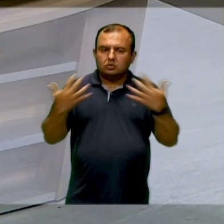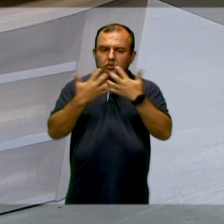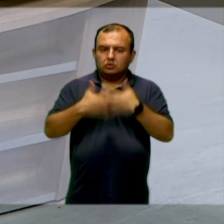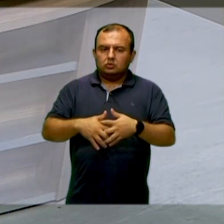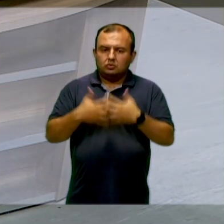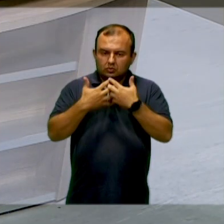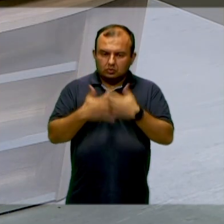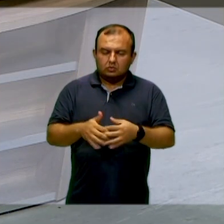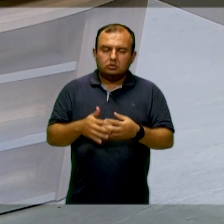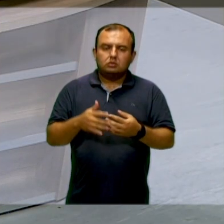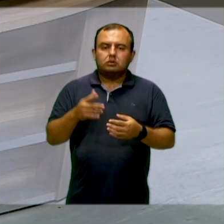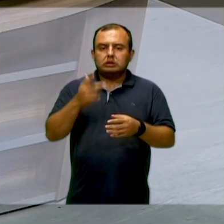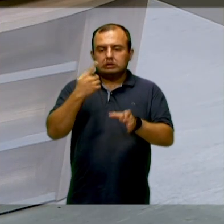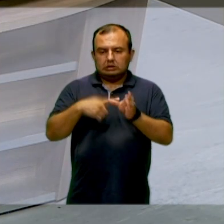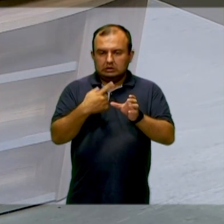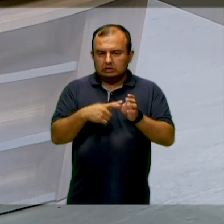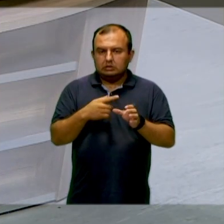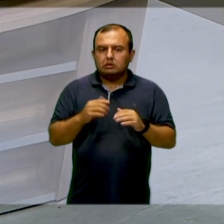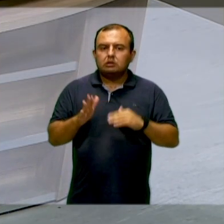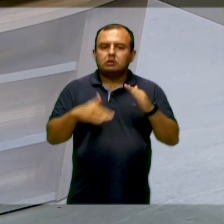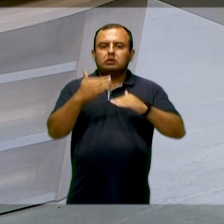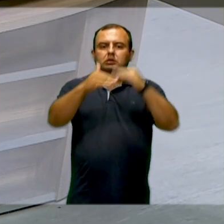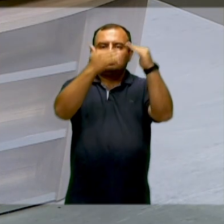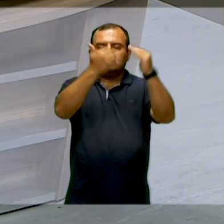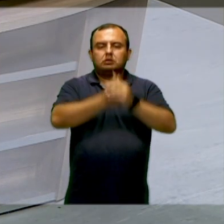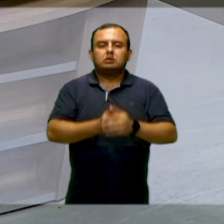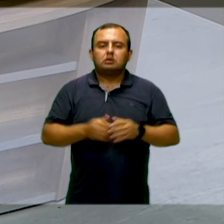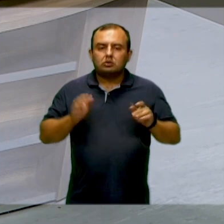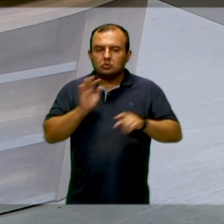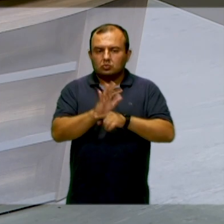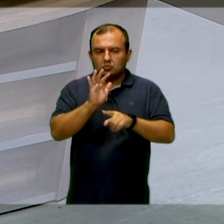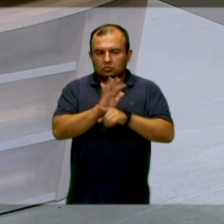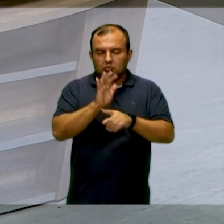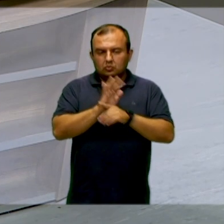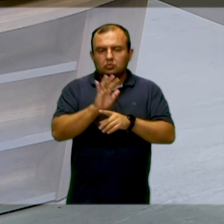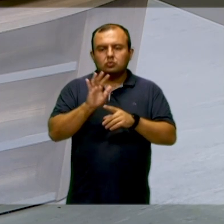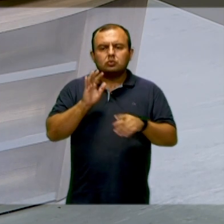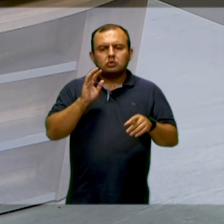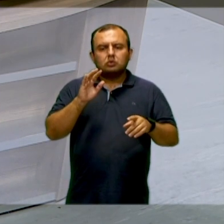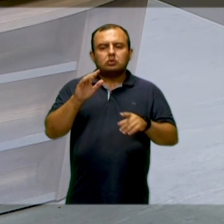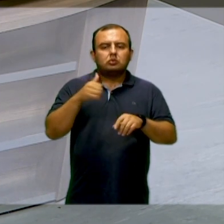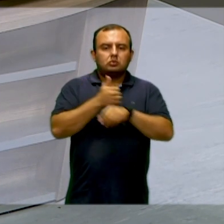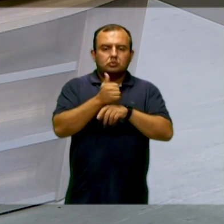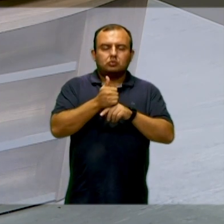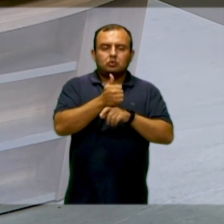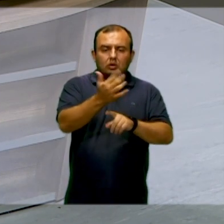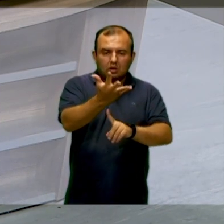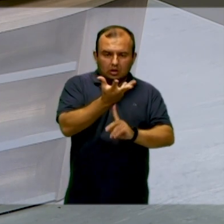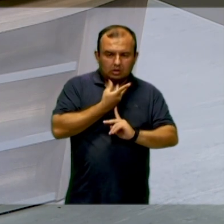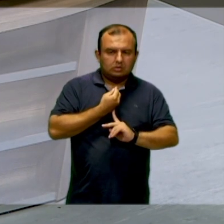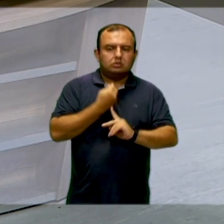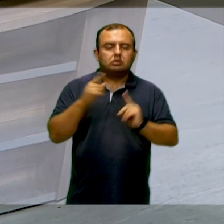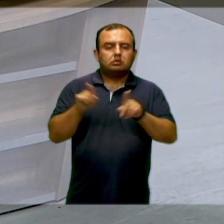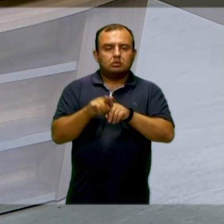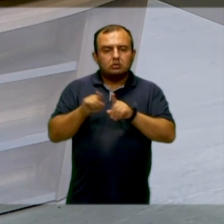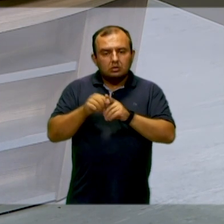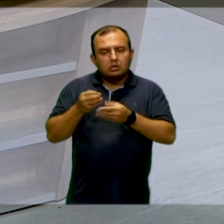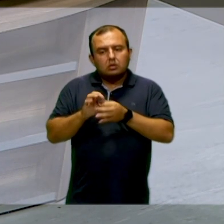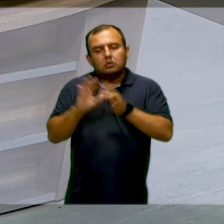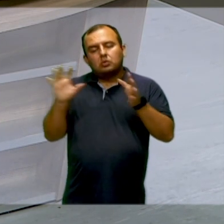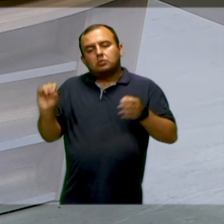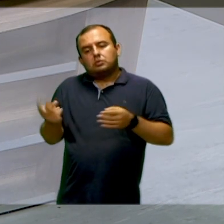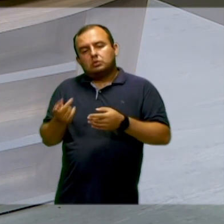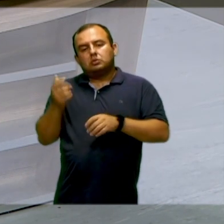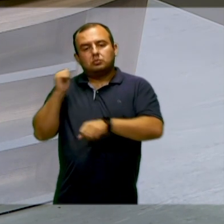integrada para que a cidade cresça, promovendo os seus artistas, dando oportunidade aos seus atletas